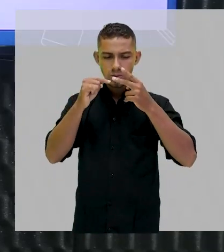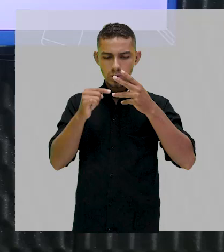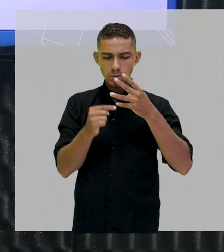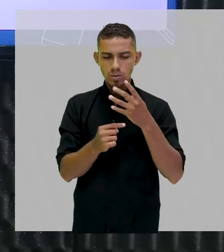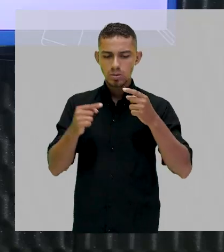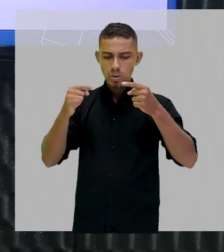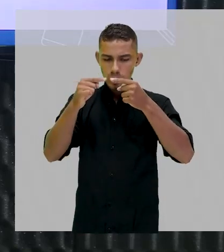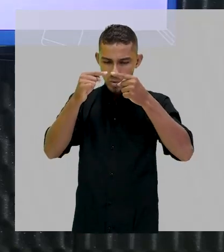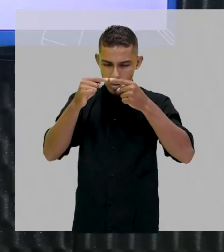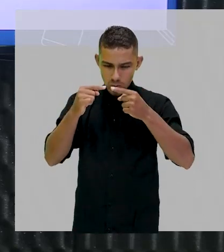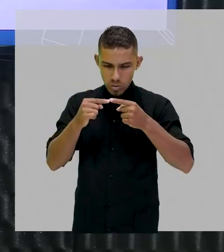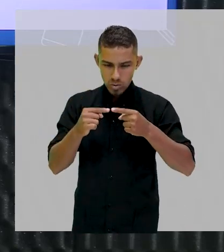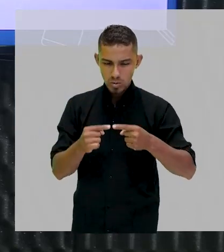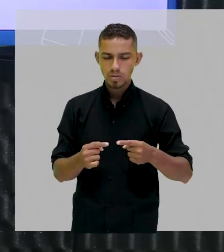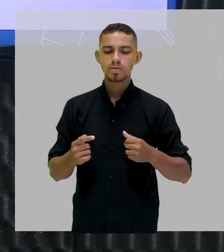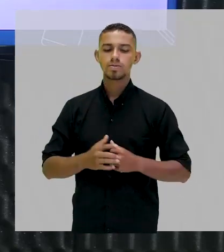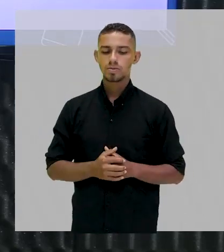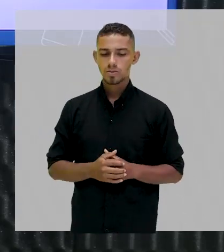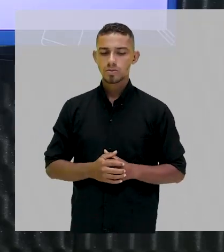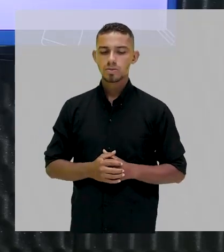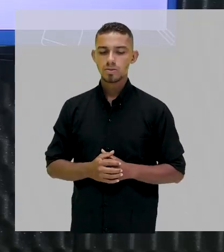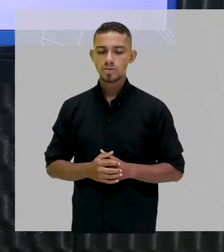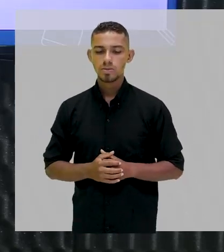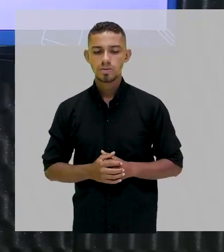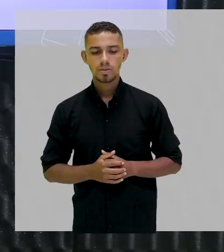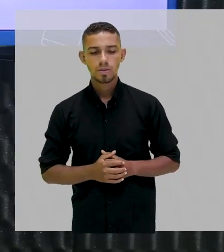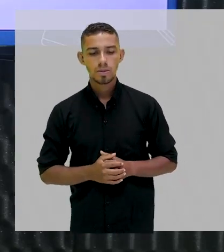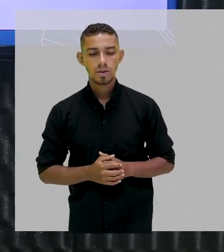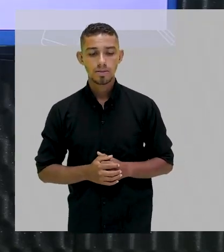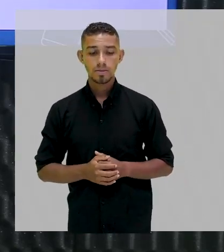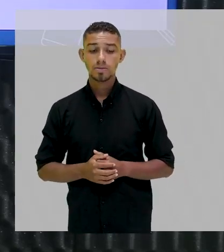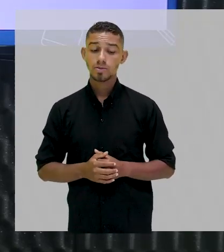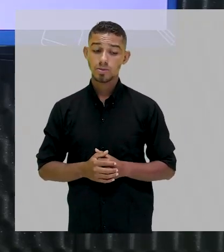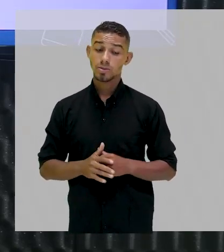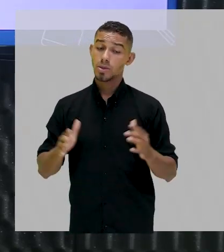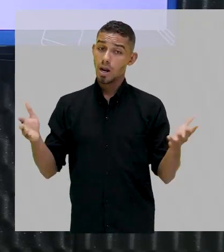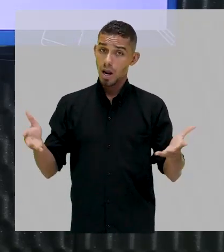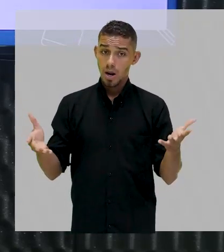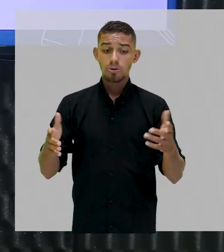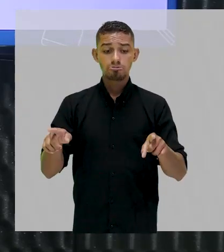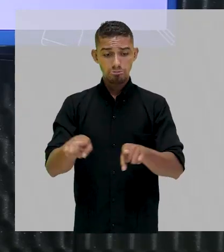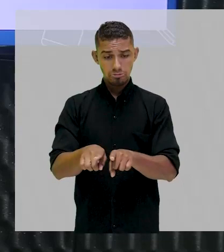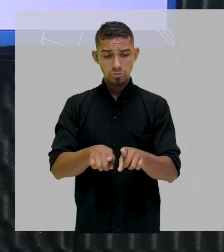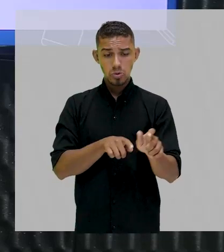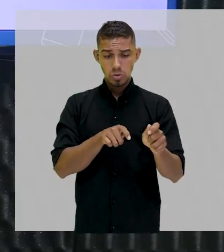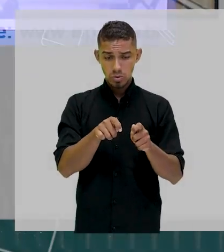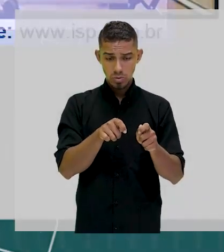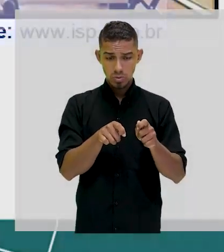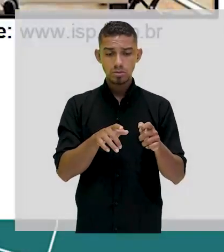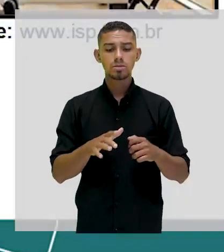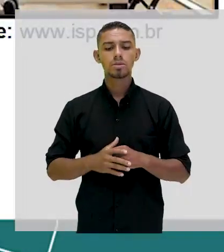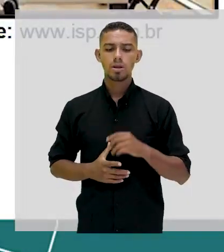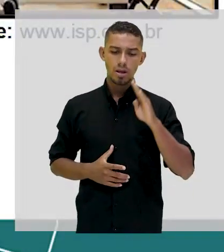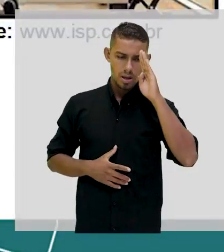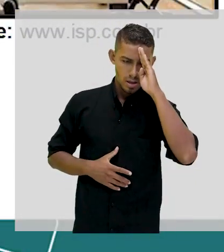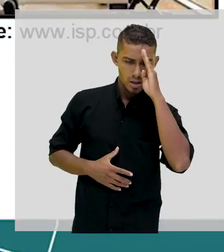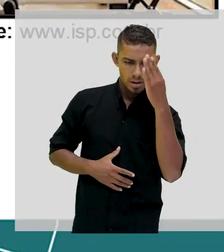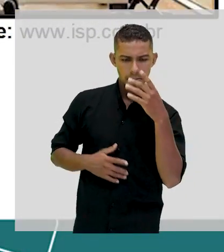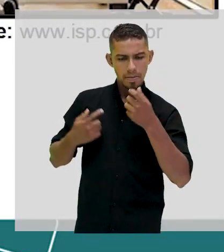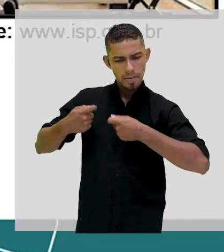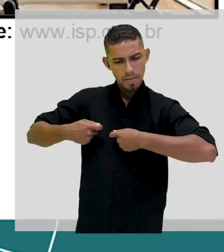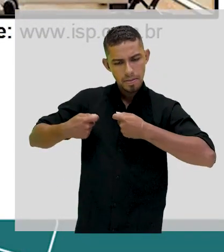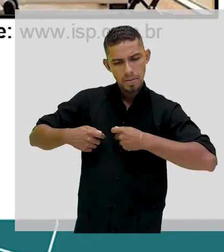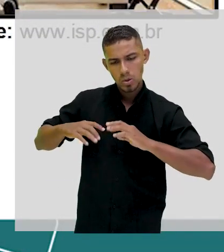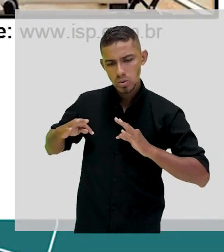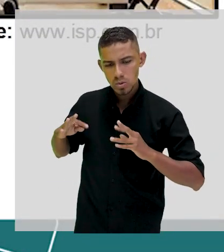Esses princípios eles estão conectados um com o outro. E por último, nós temos o controle, que é um princípio necessário para